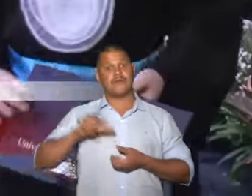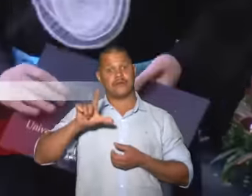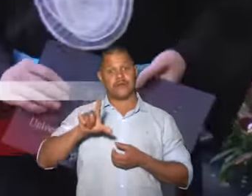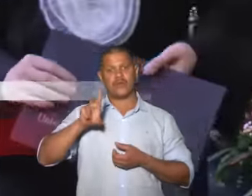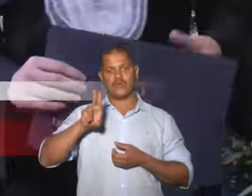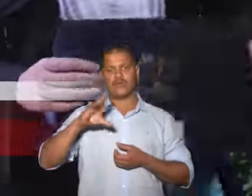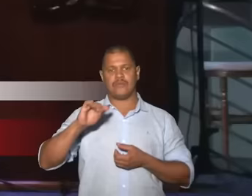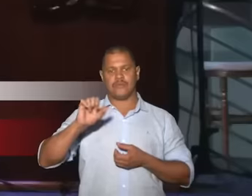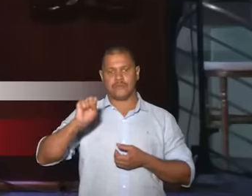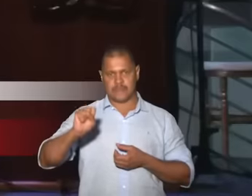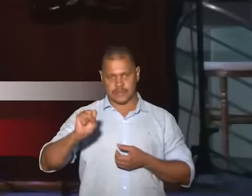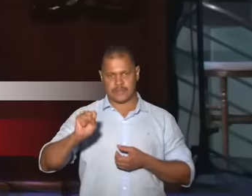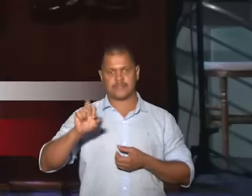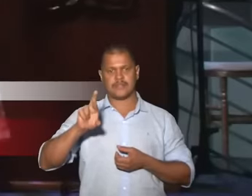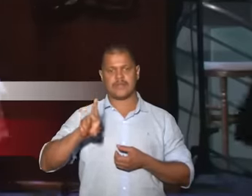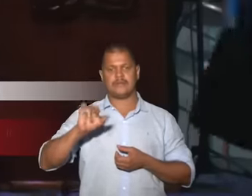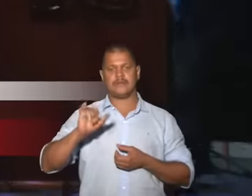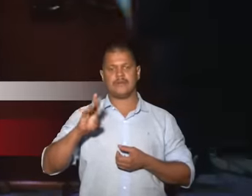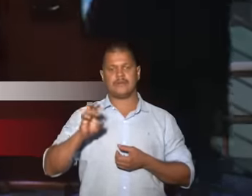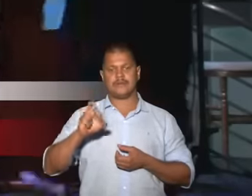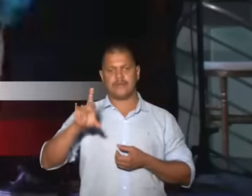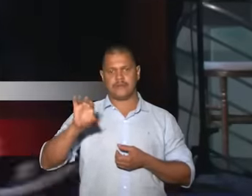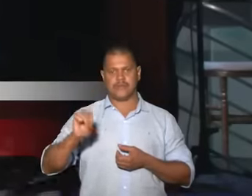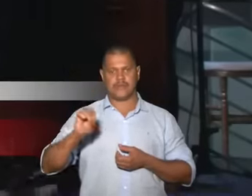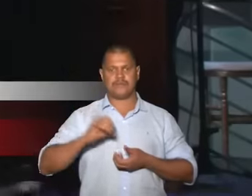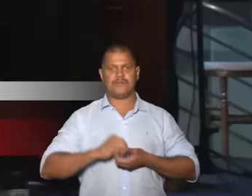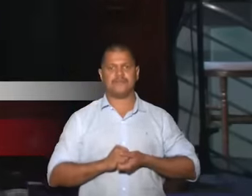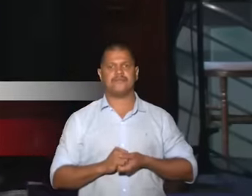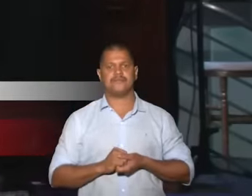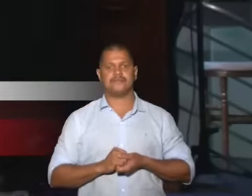Lucas Ine Ribeiro.